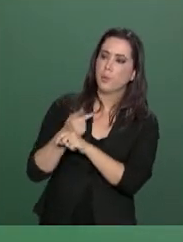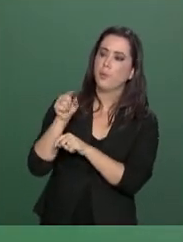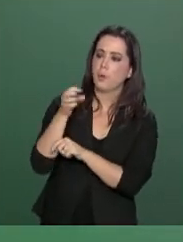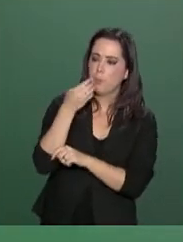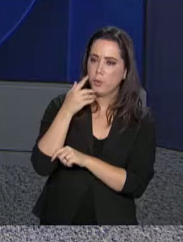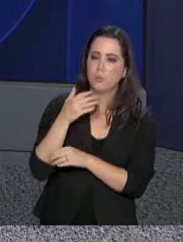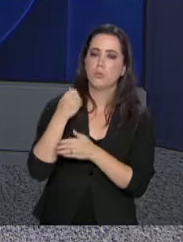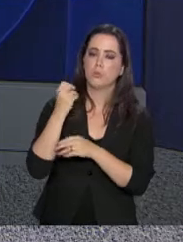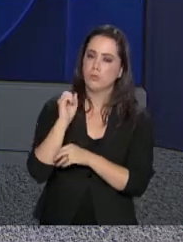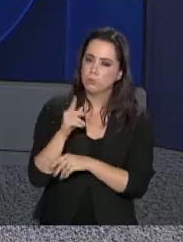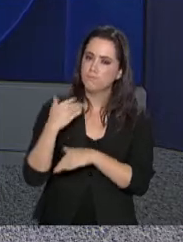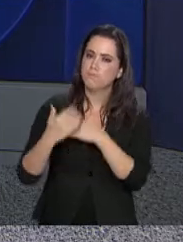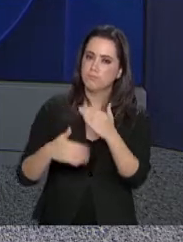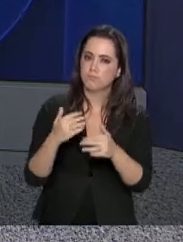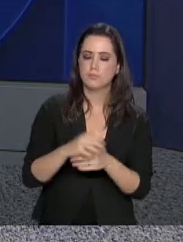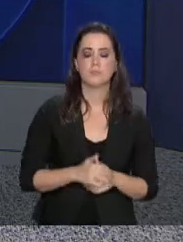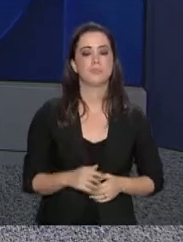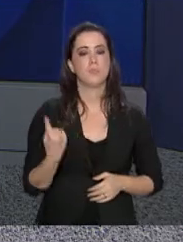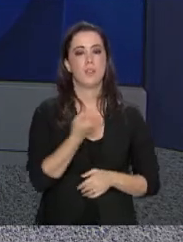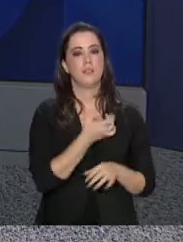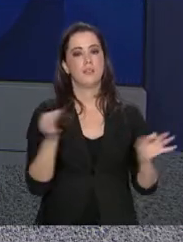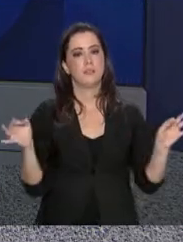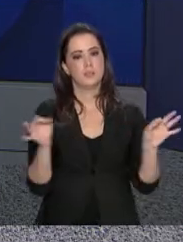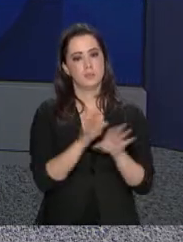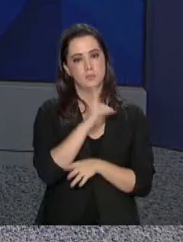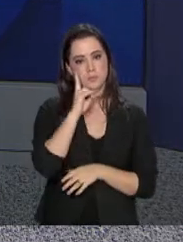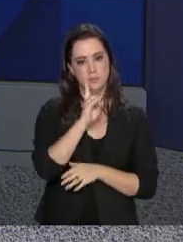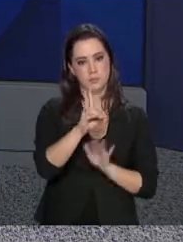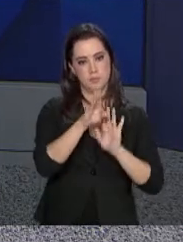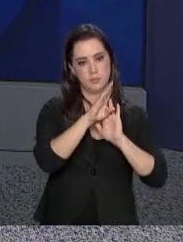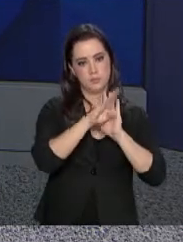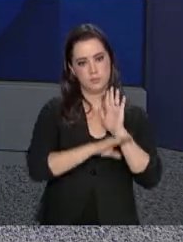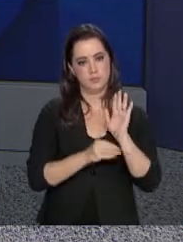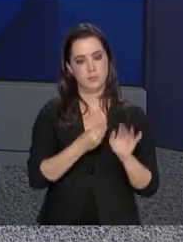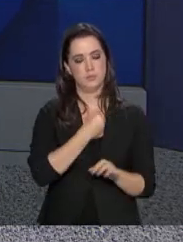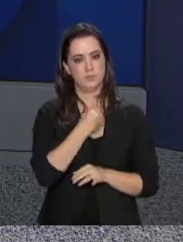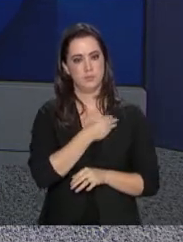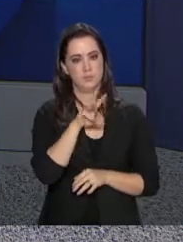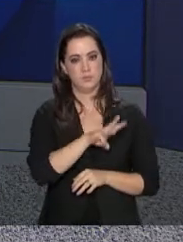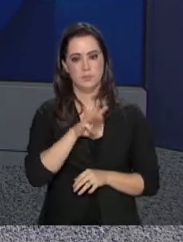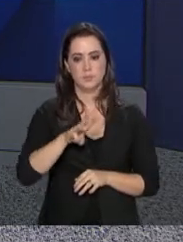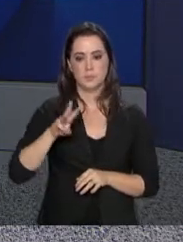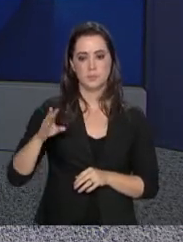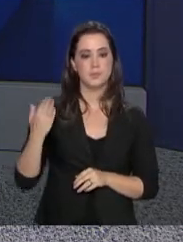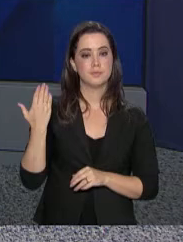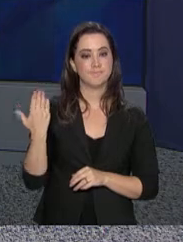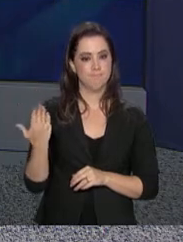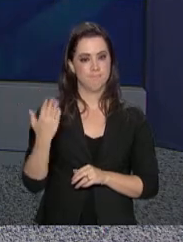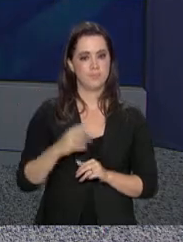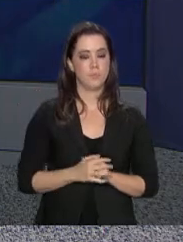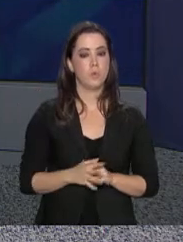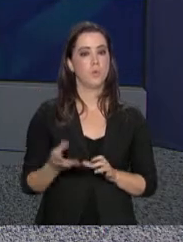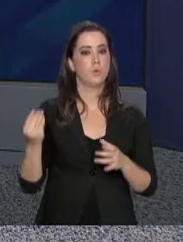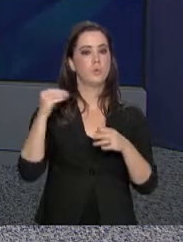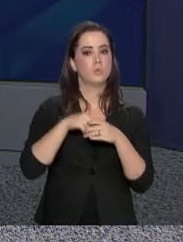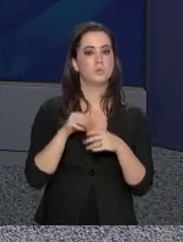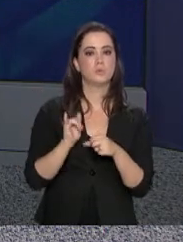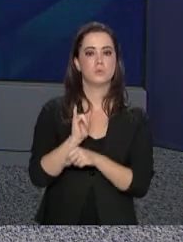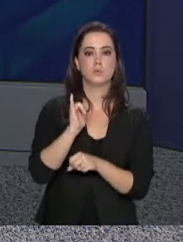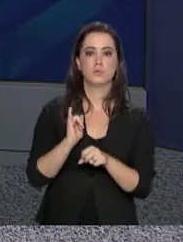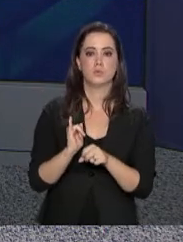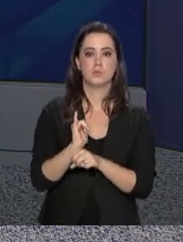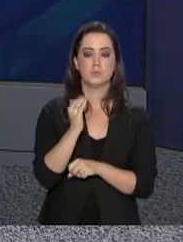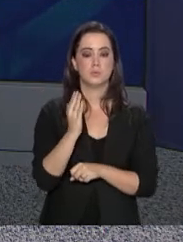aprimorá-los. Nós ficamos por aqui. Você acompanha a nossa programação ao vivo pelo site da NBR. E